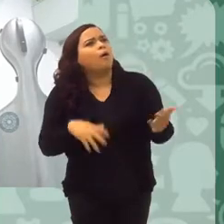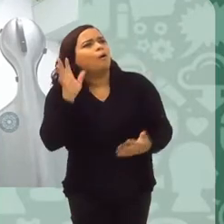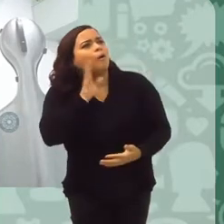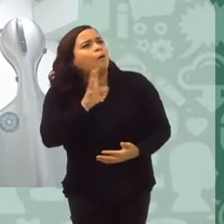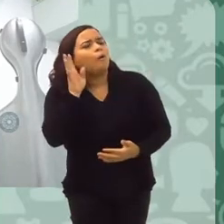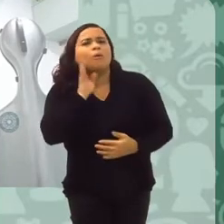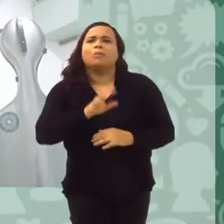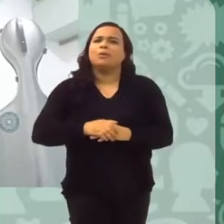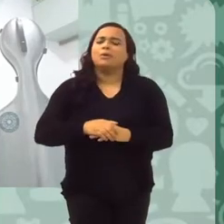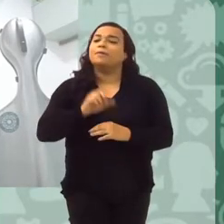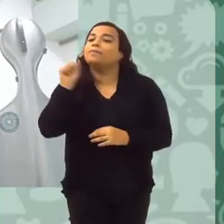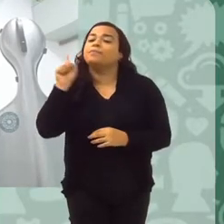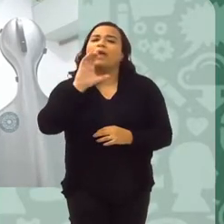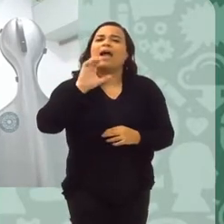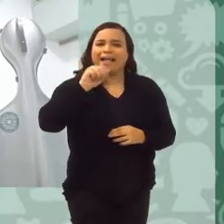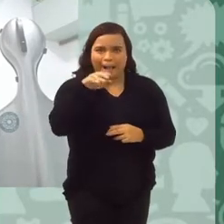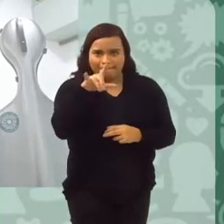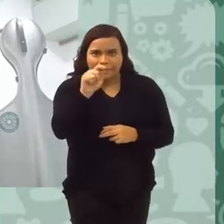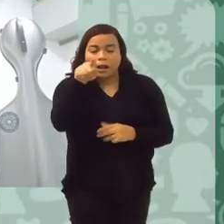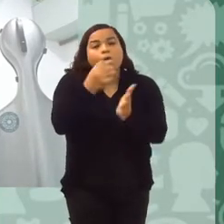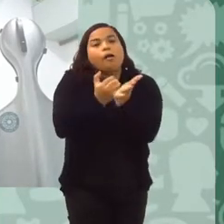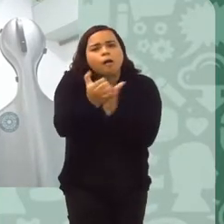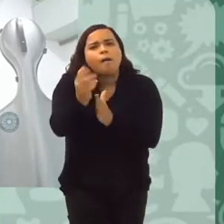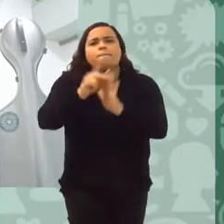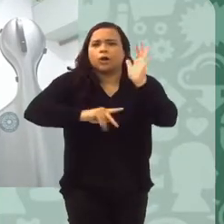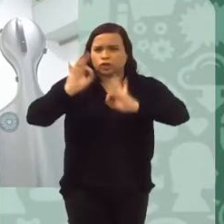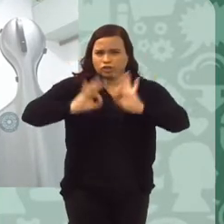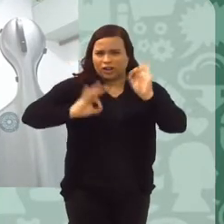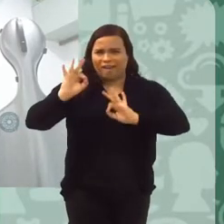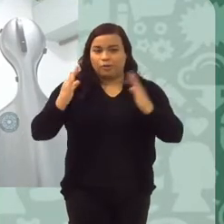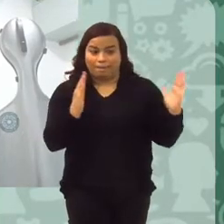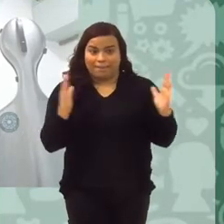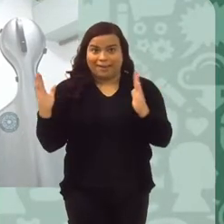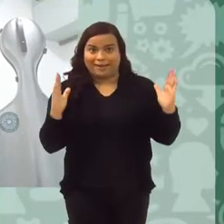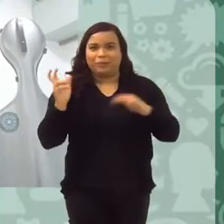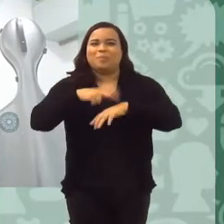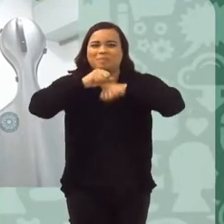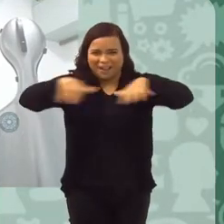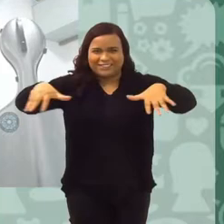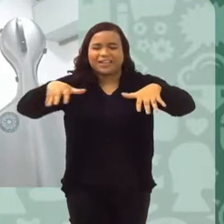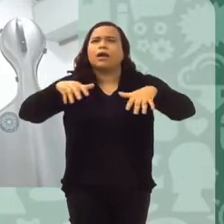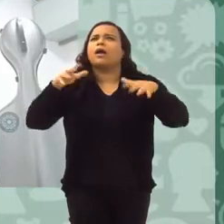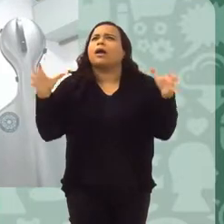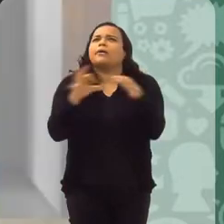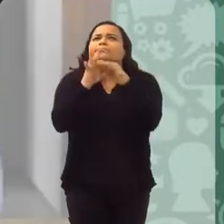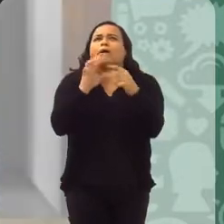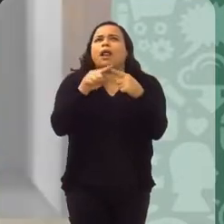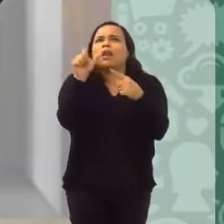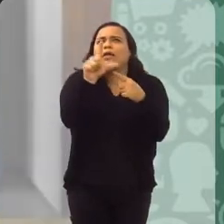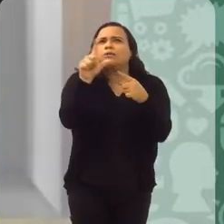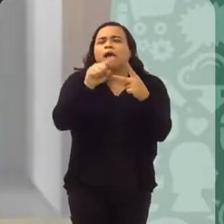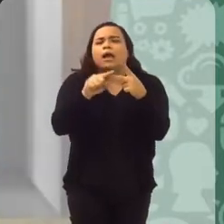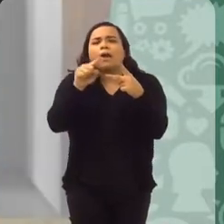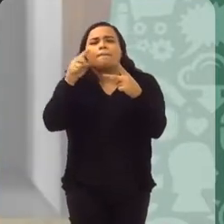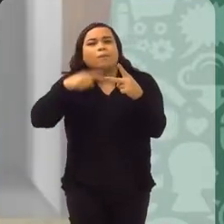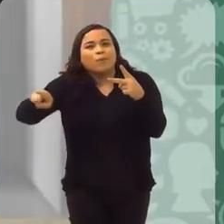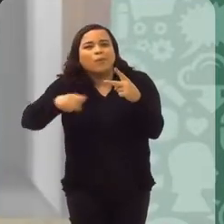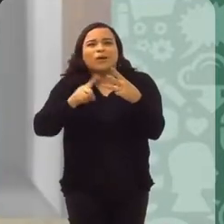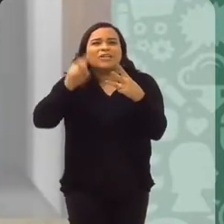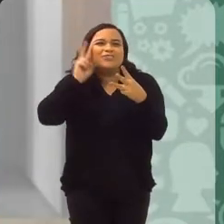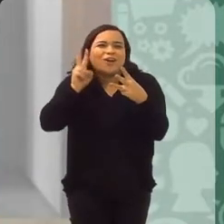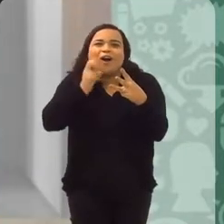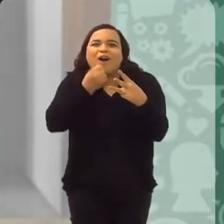bacana. Camila, você começou um projeto aí durante a pandemia, né, que reúne literatura, música,